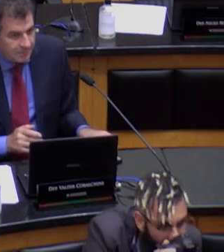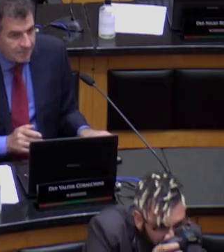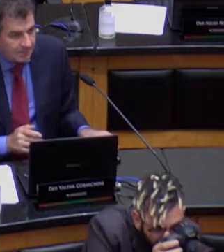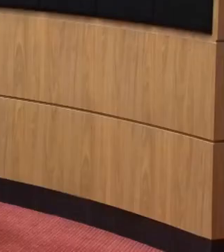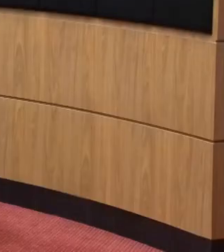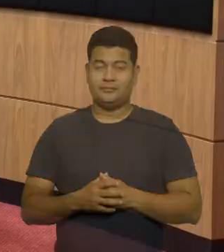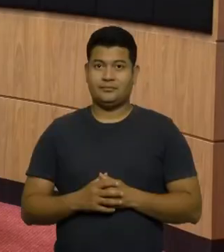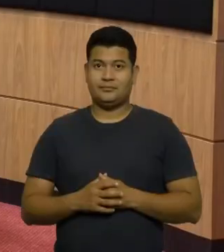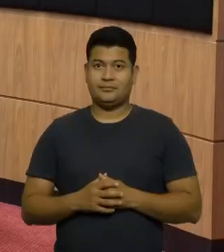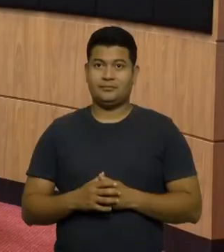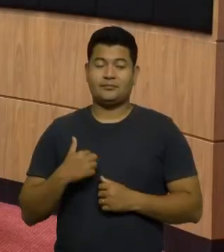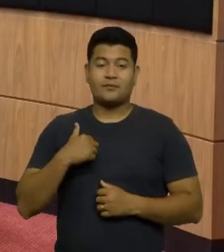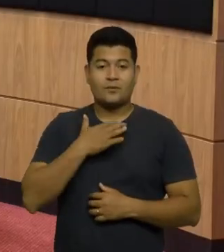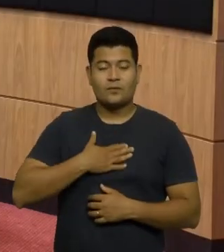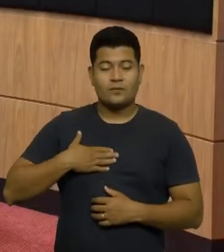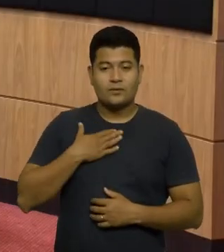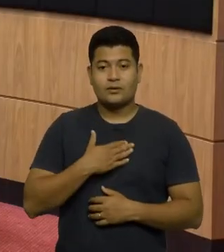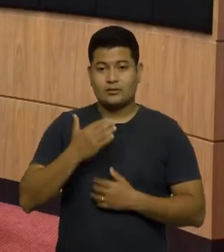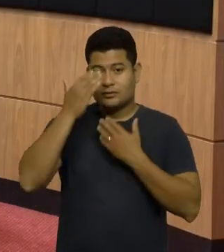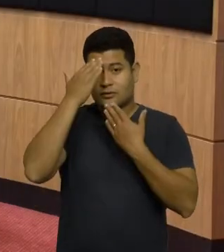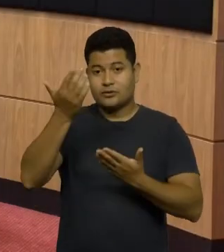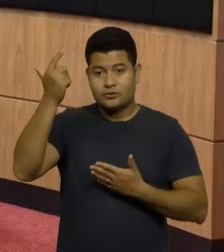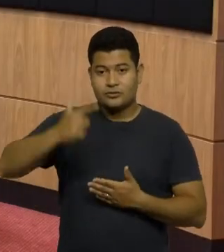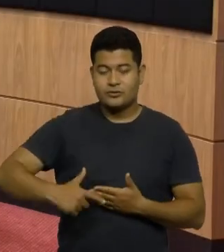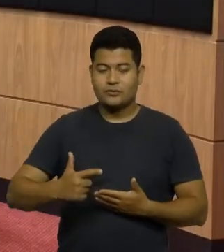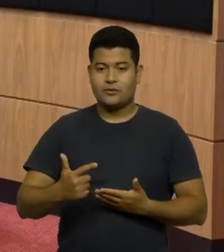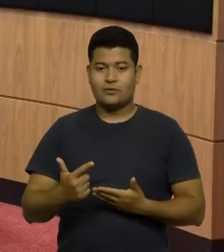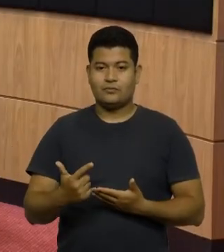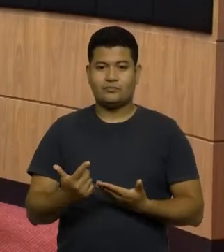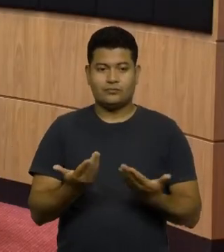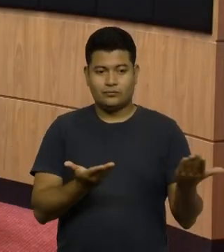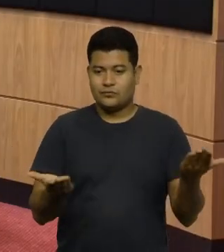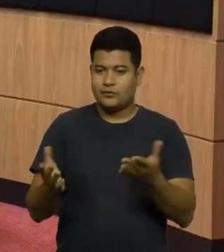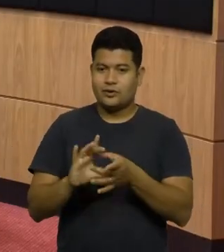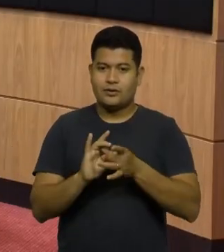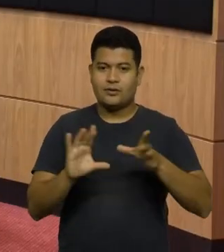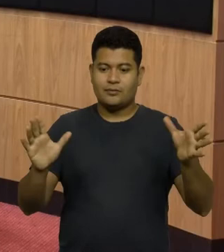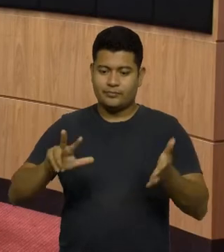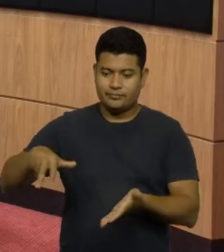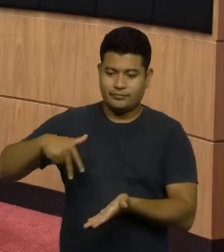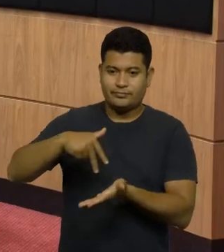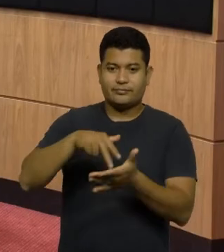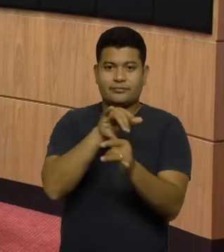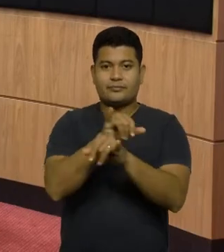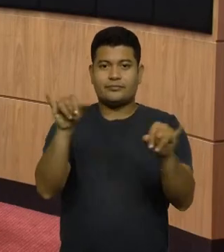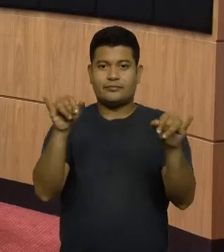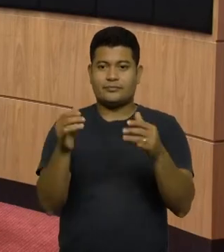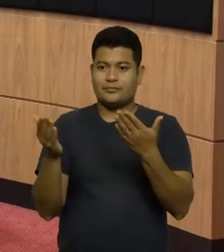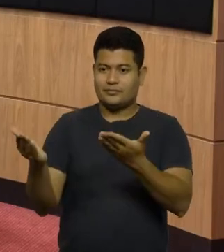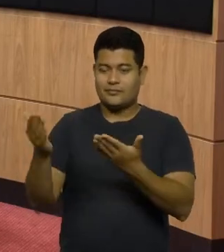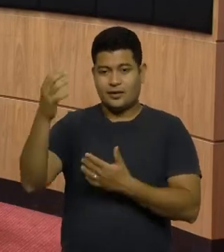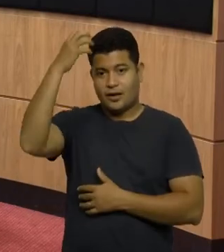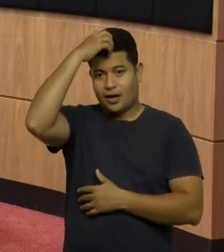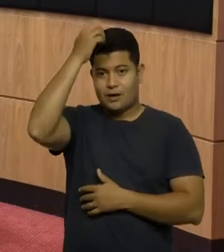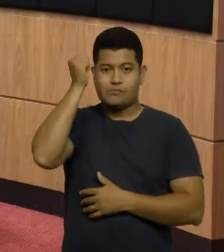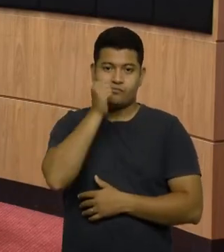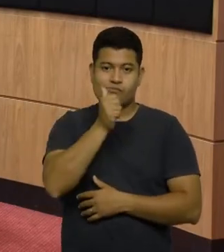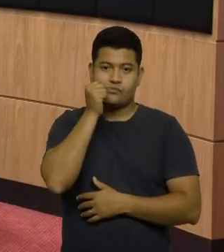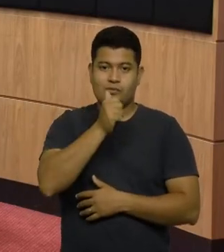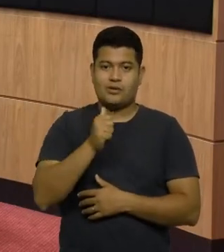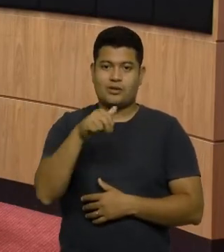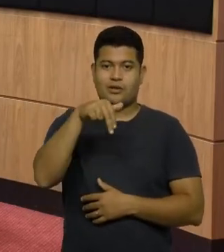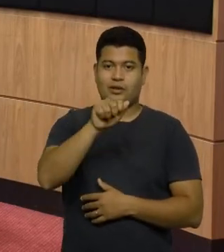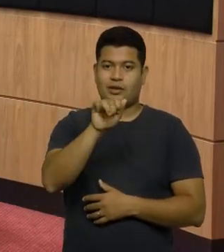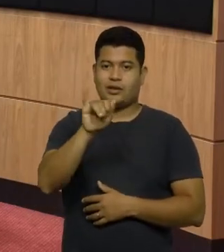Eu gostaria de agradecer novamente o espaço, a rainha Naila Farias de Souza, a primeira